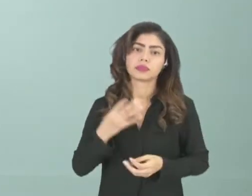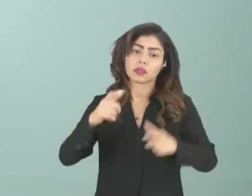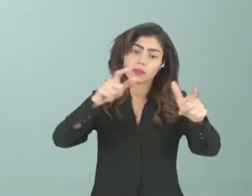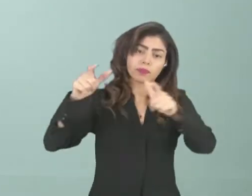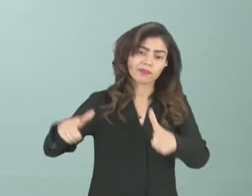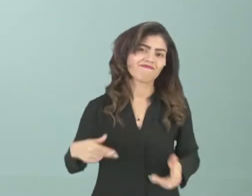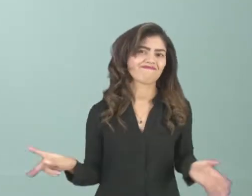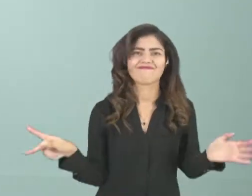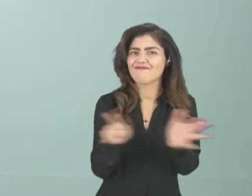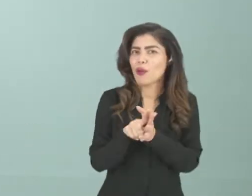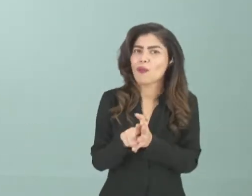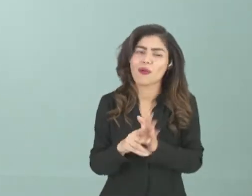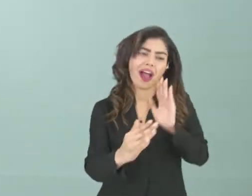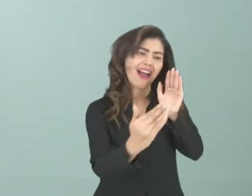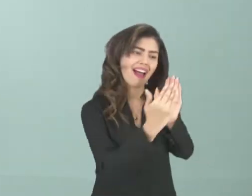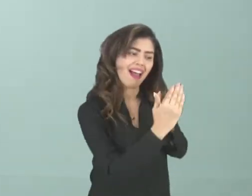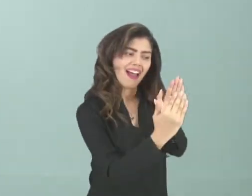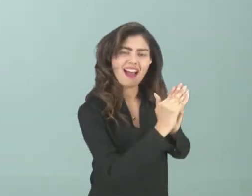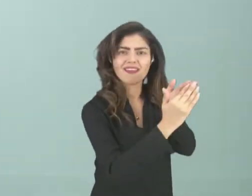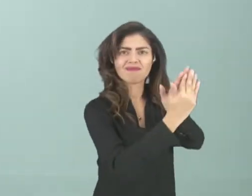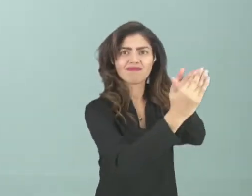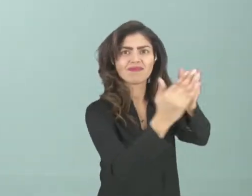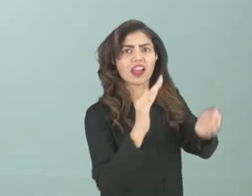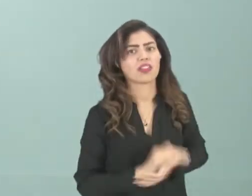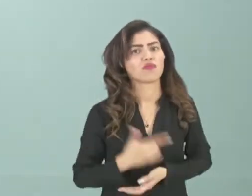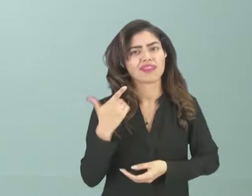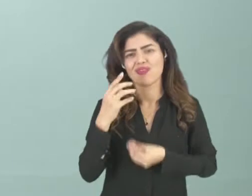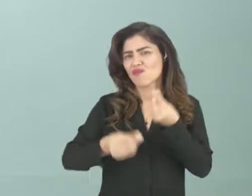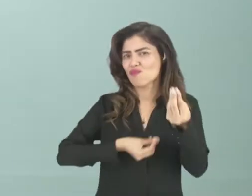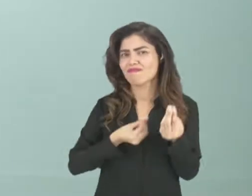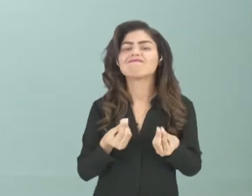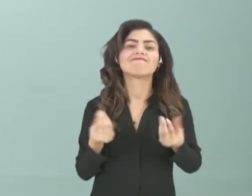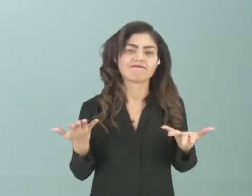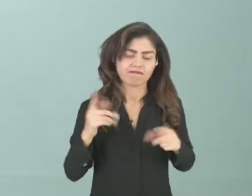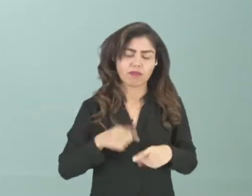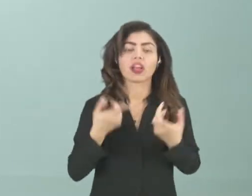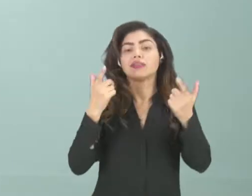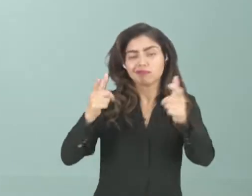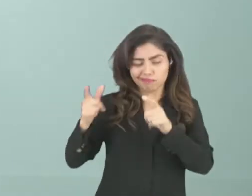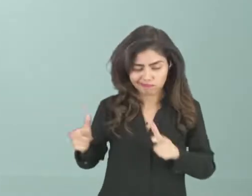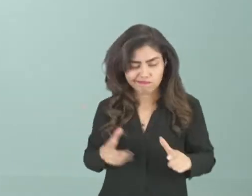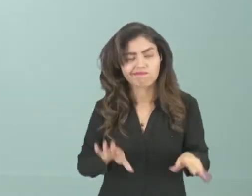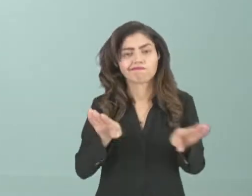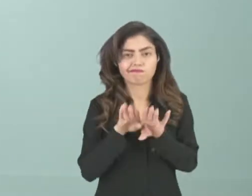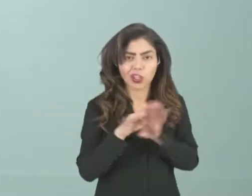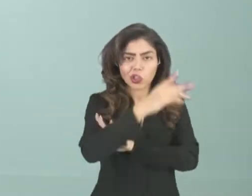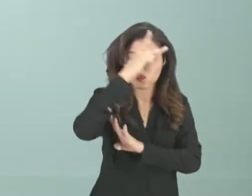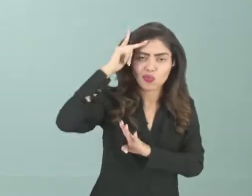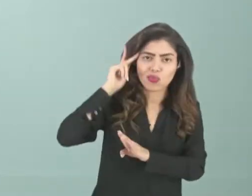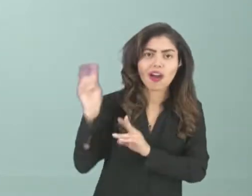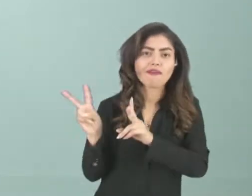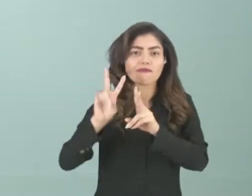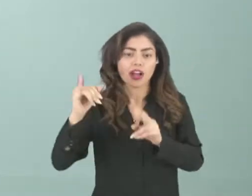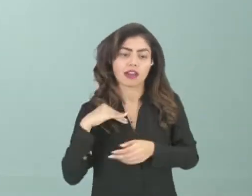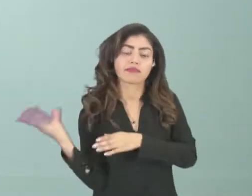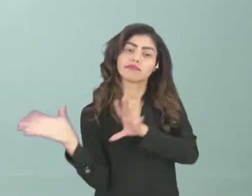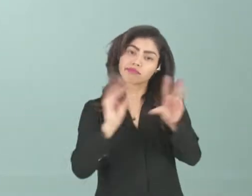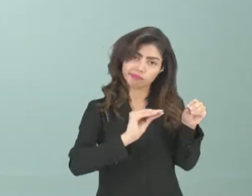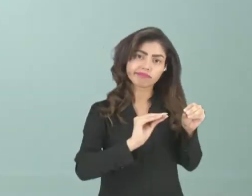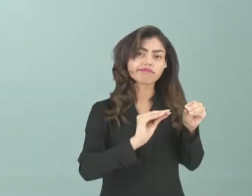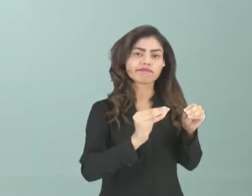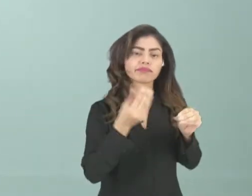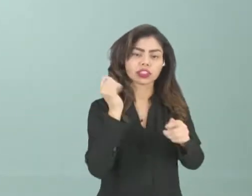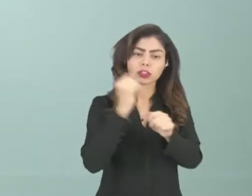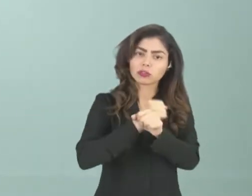são apropriados para a construção dessas casas, e são exatamente esses espaços que essas pessoas vão ocupar,